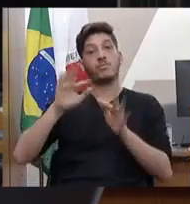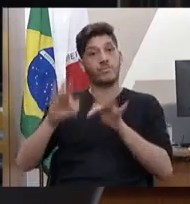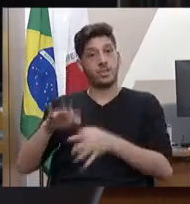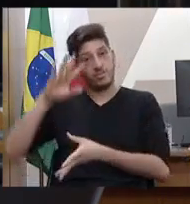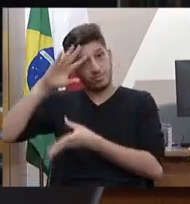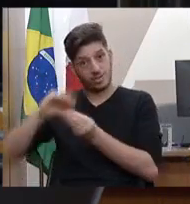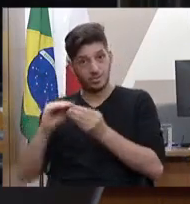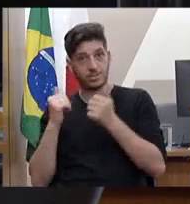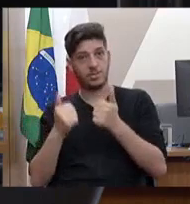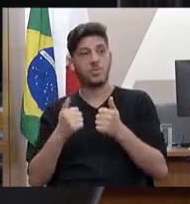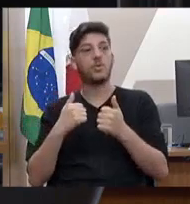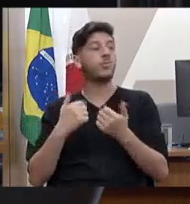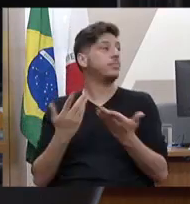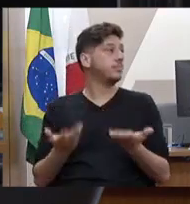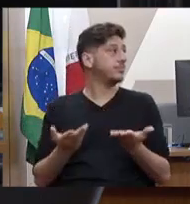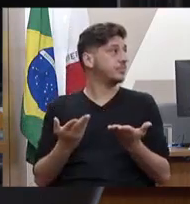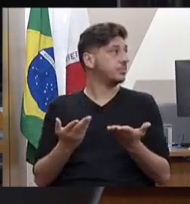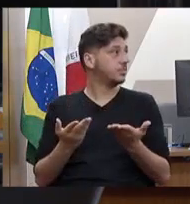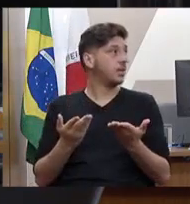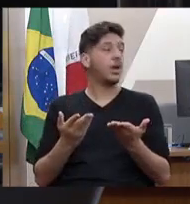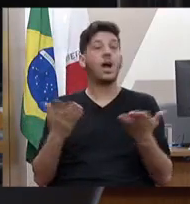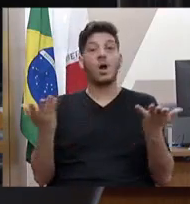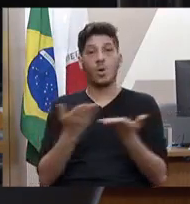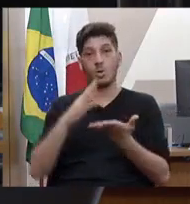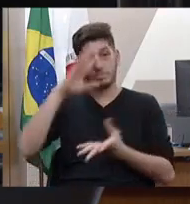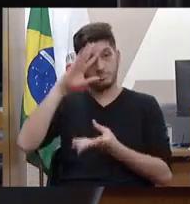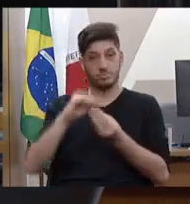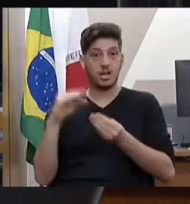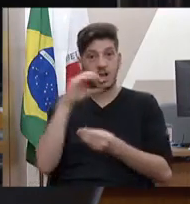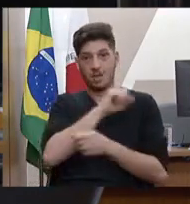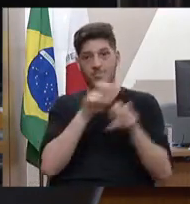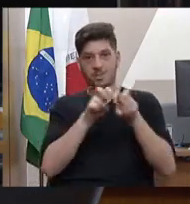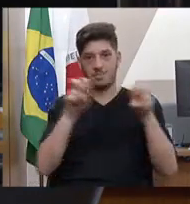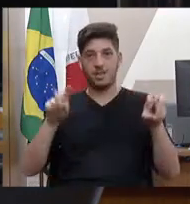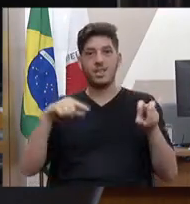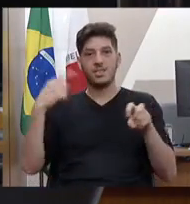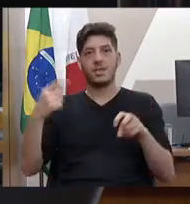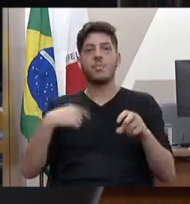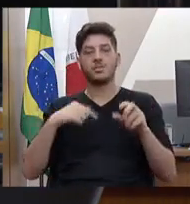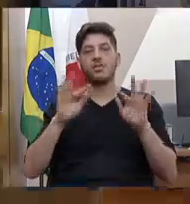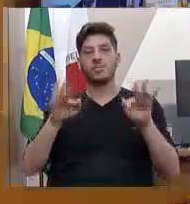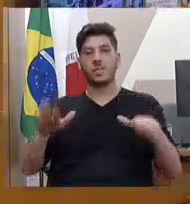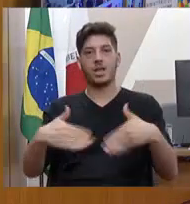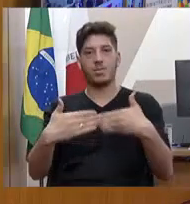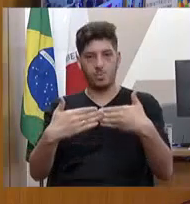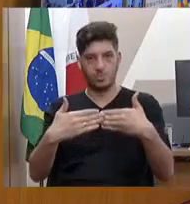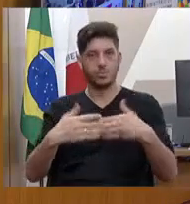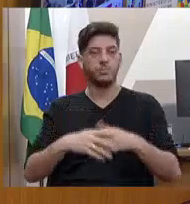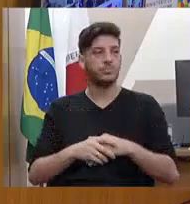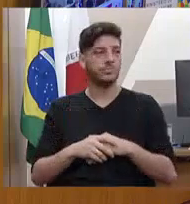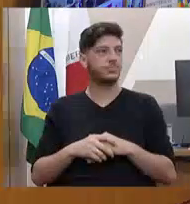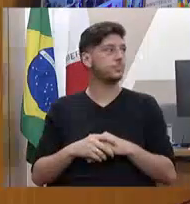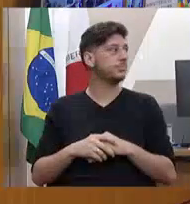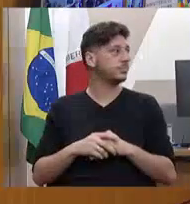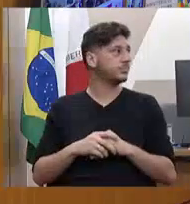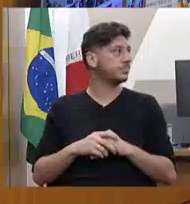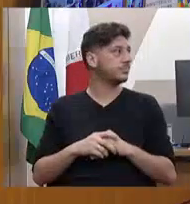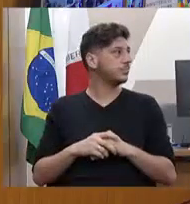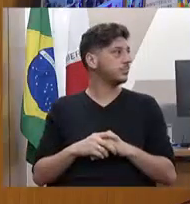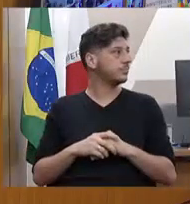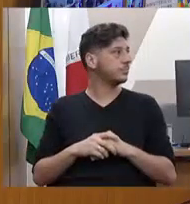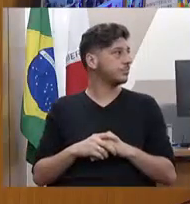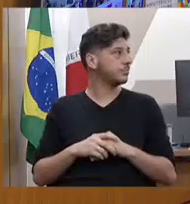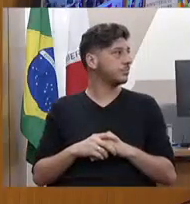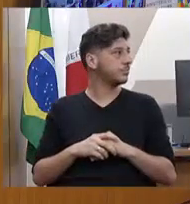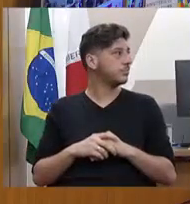então eu vou você para fazer as considerações aqui na mesa depois eu faço o encerramento do início